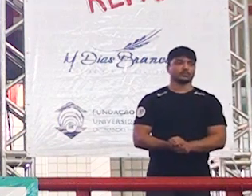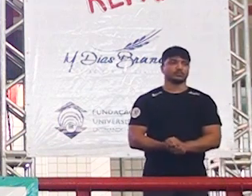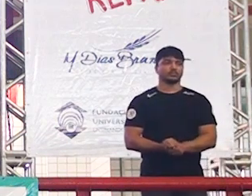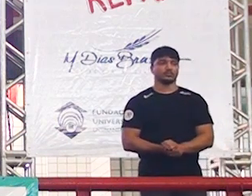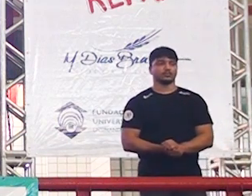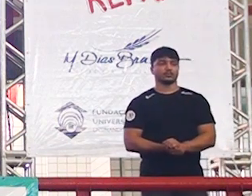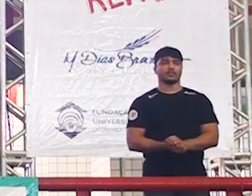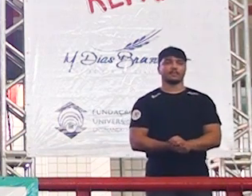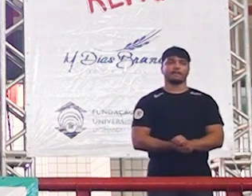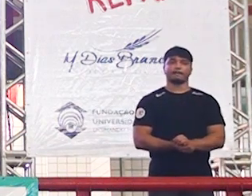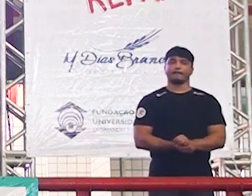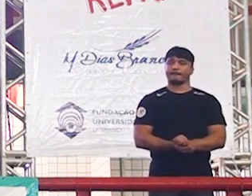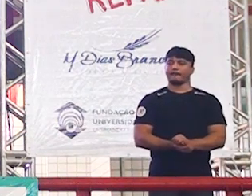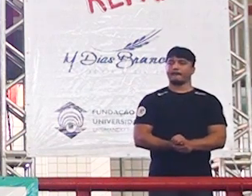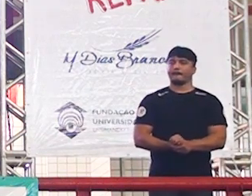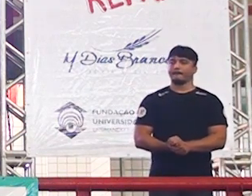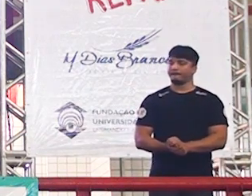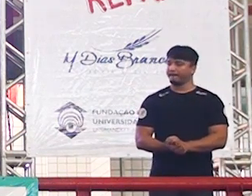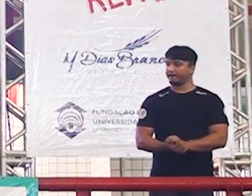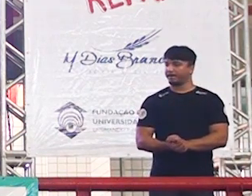Continuemos.